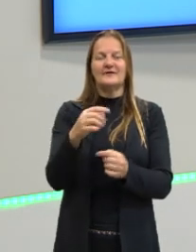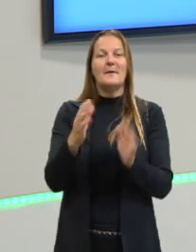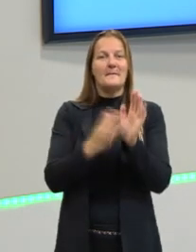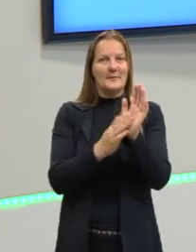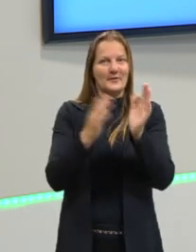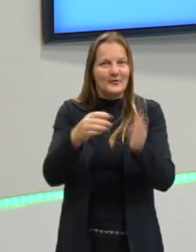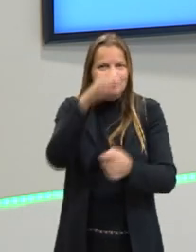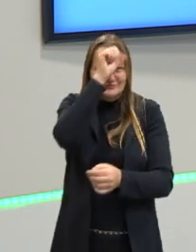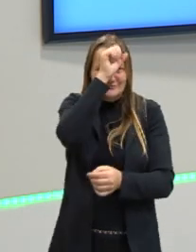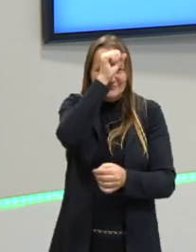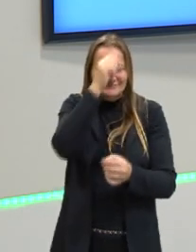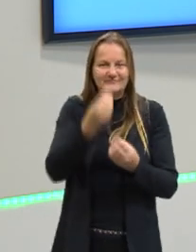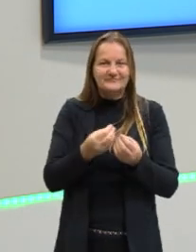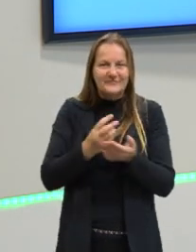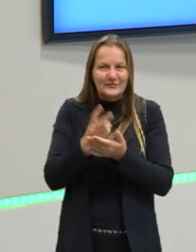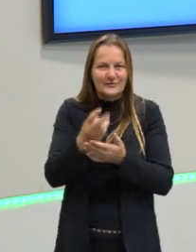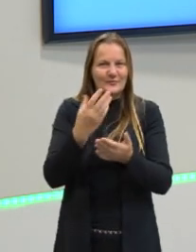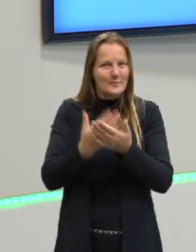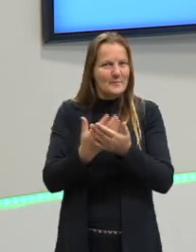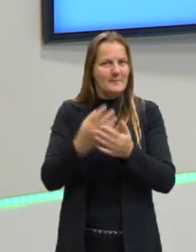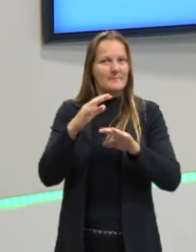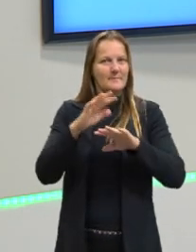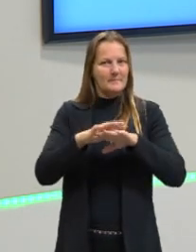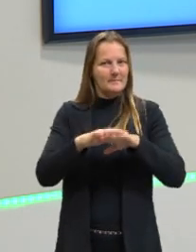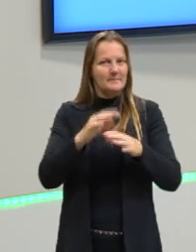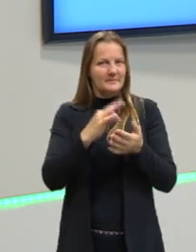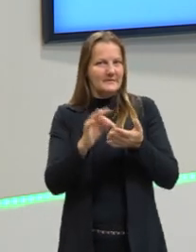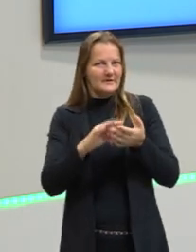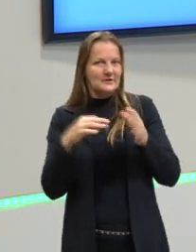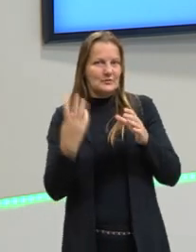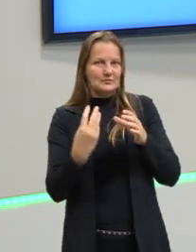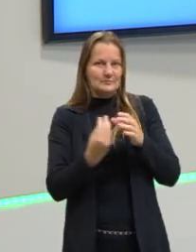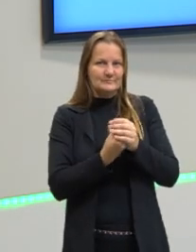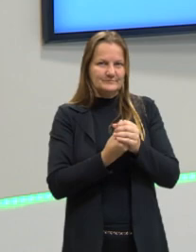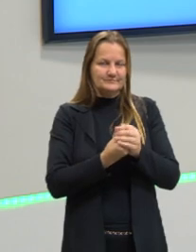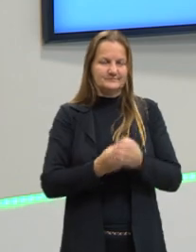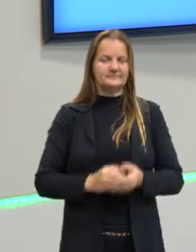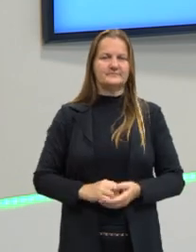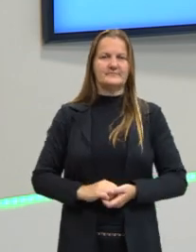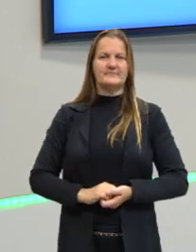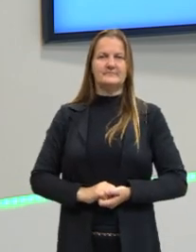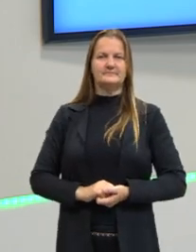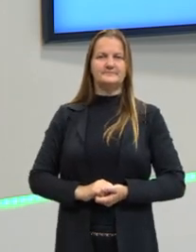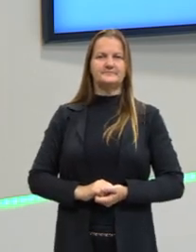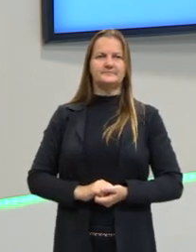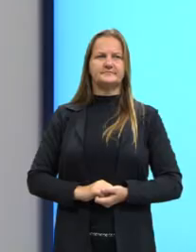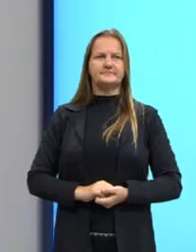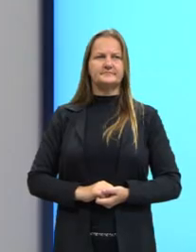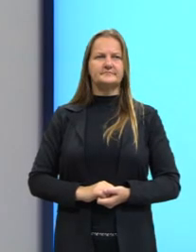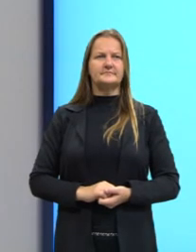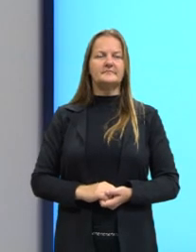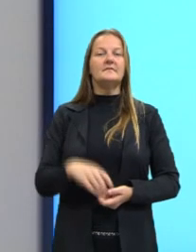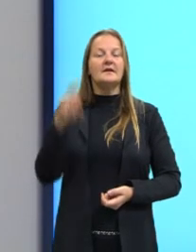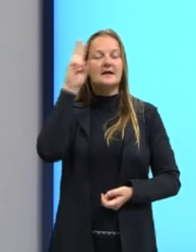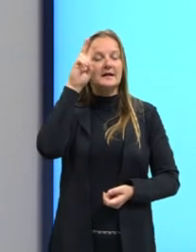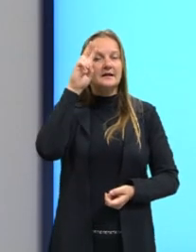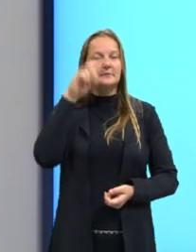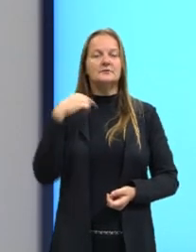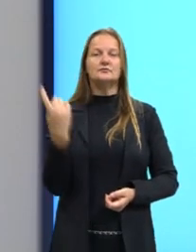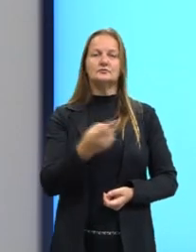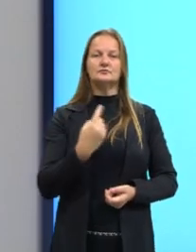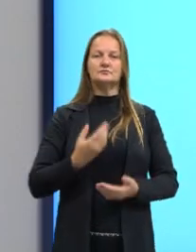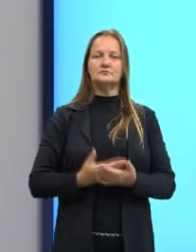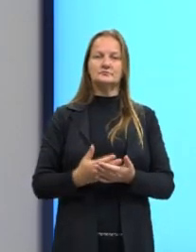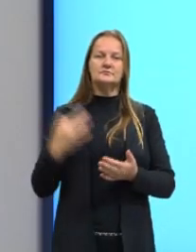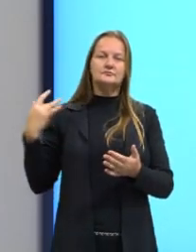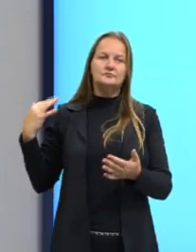então dá continuidade ao estudo de teoria dos conjuntos bom então Relembrando né O que a gente já